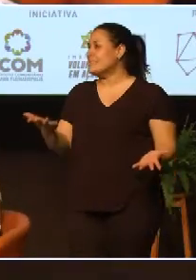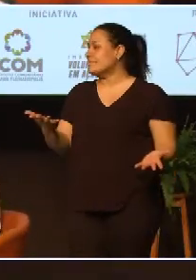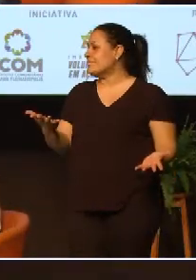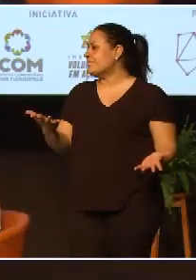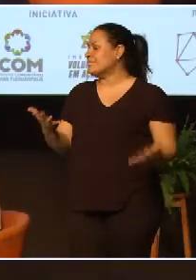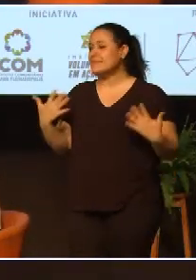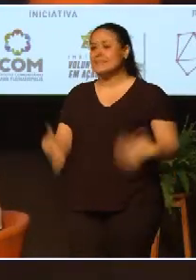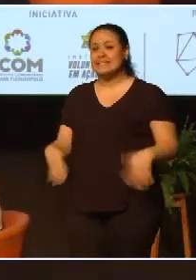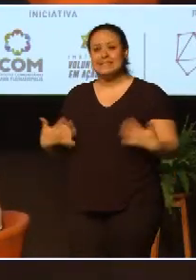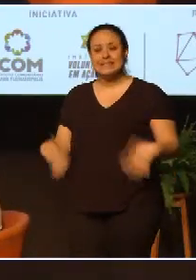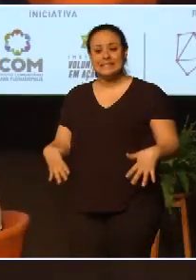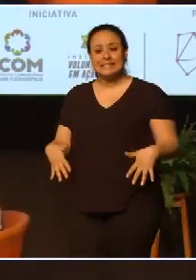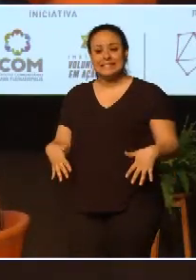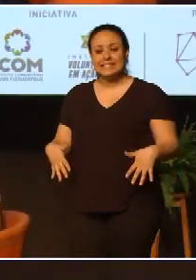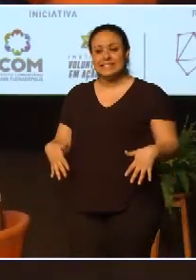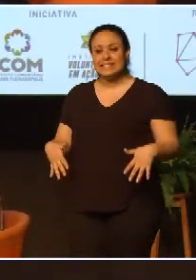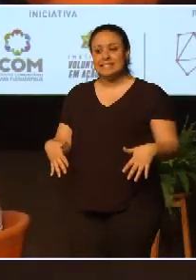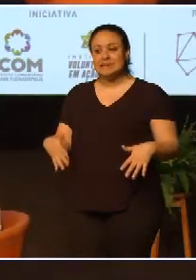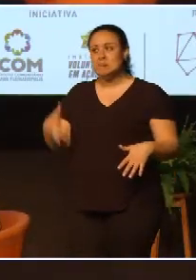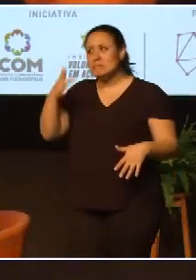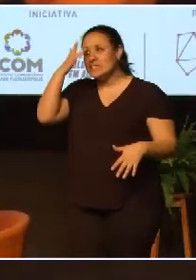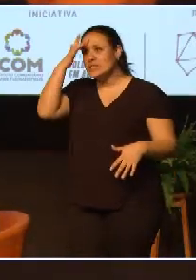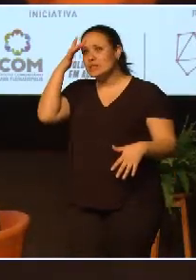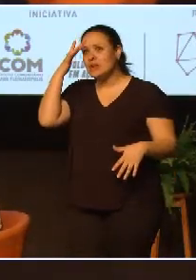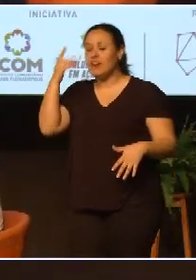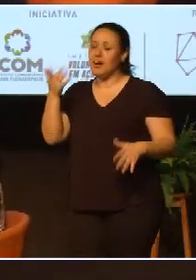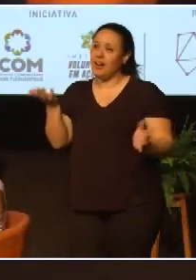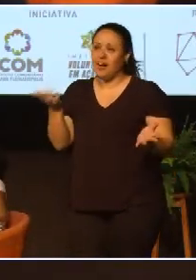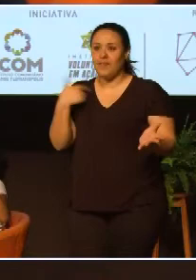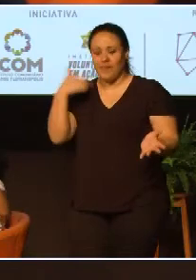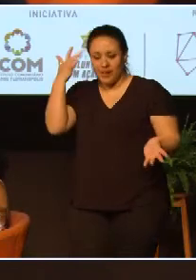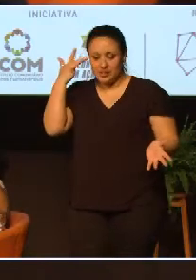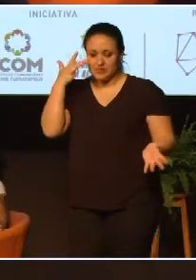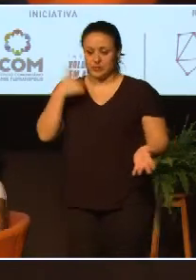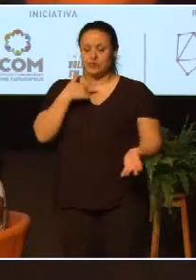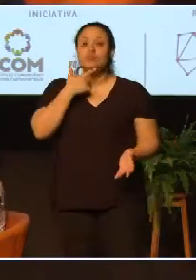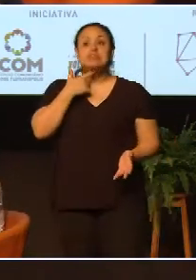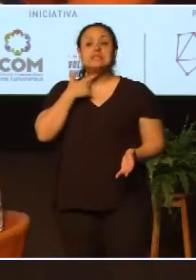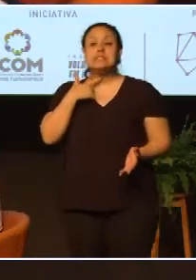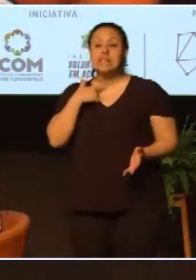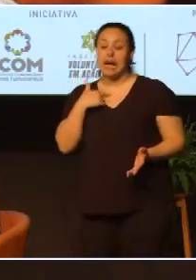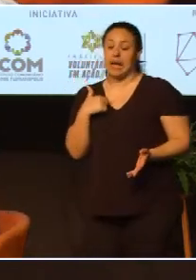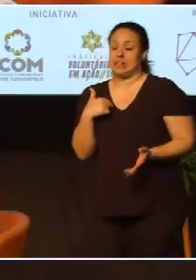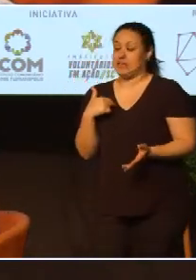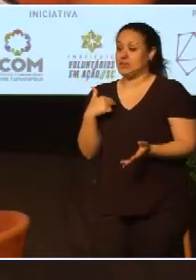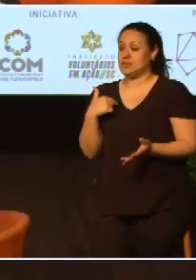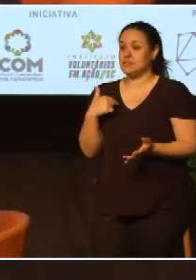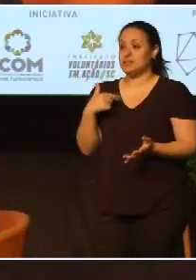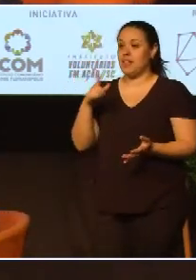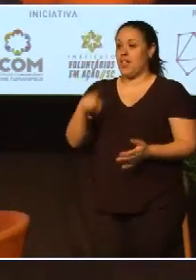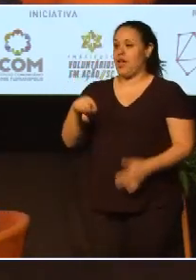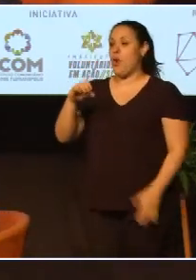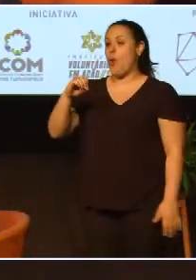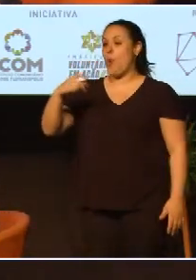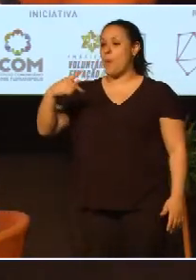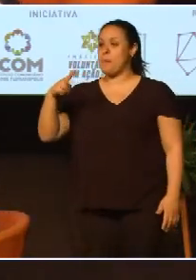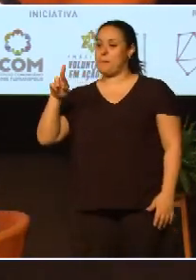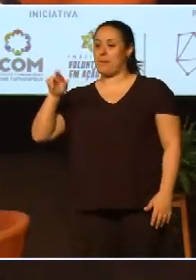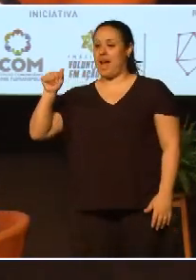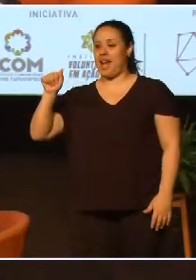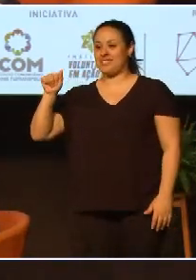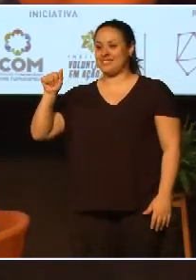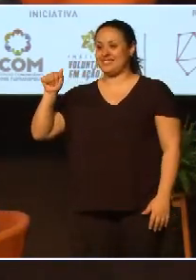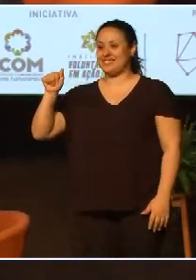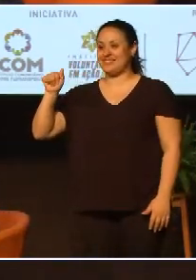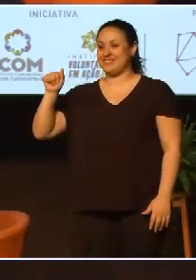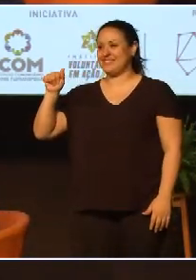Caracas. Cara, eu tenho, assim, uma vontade imensa. E eu estou aqui, ó, física quântica, o segredo. Eu quero muito falar com a Oprah. Eu